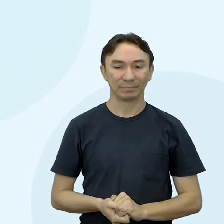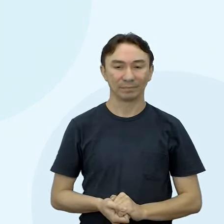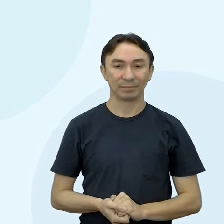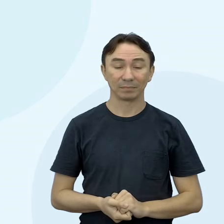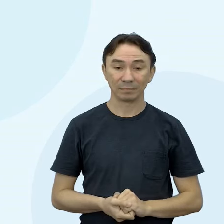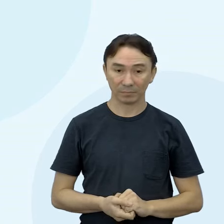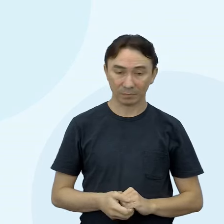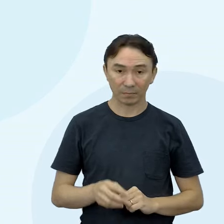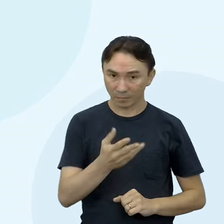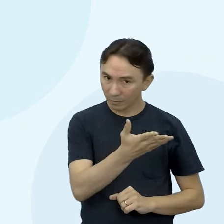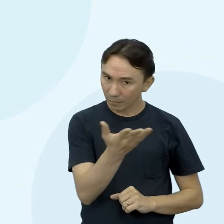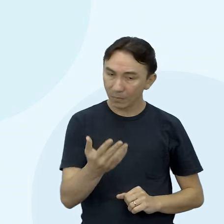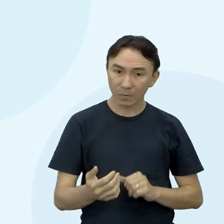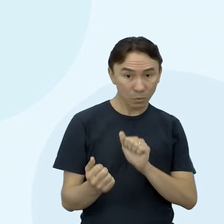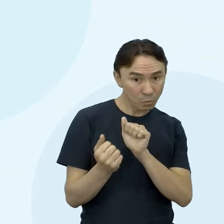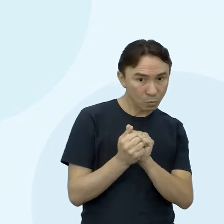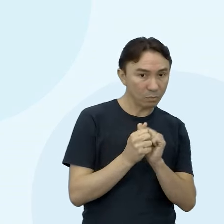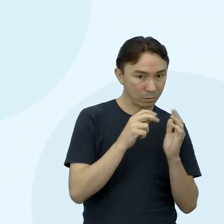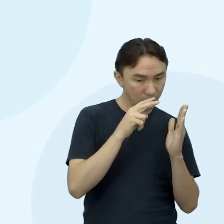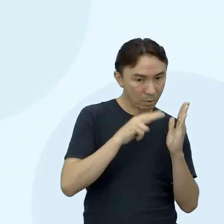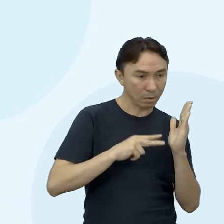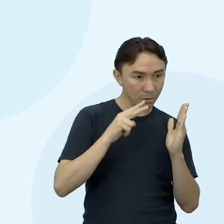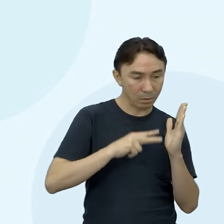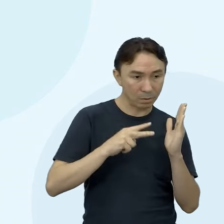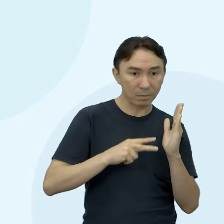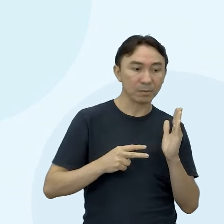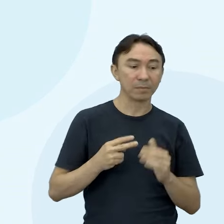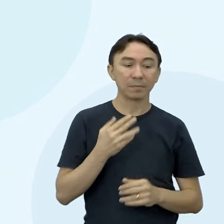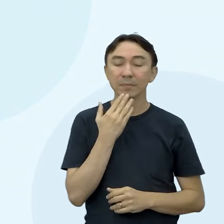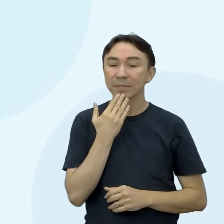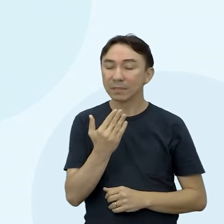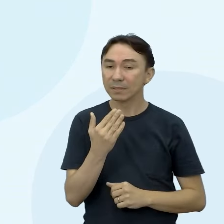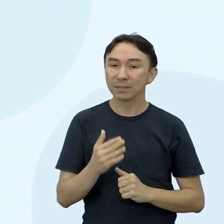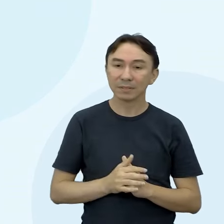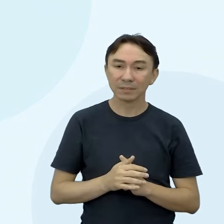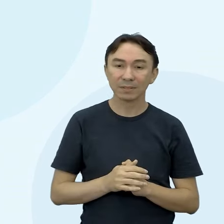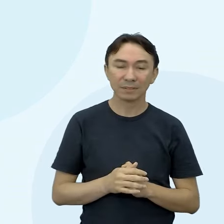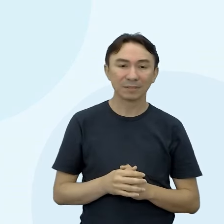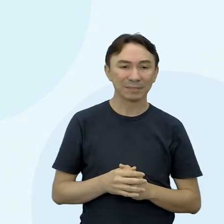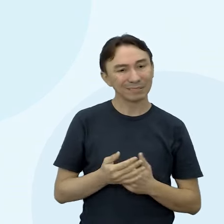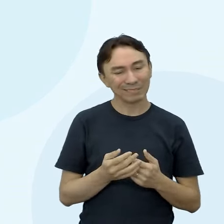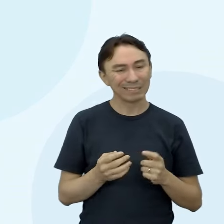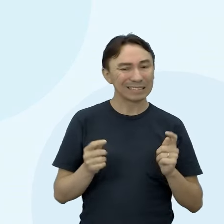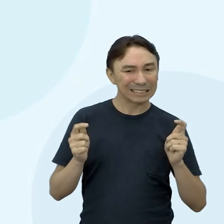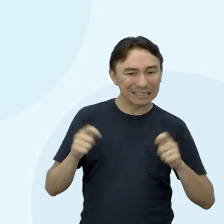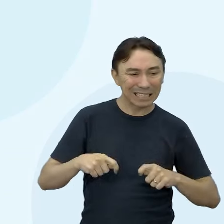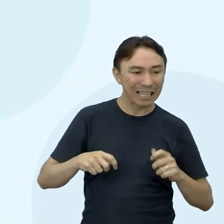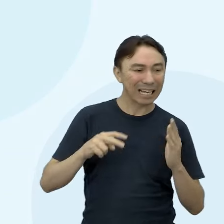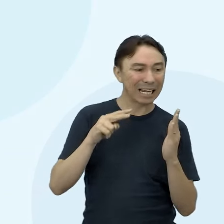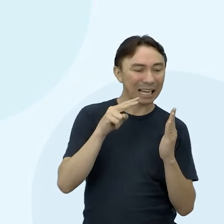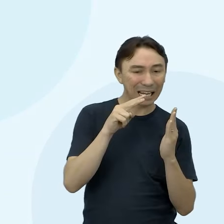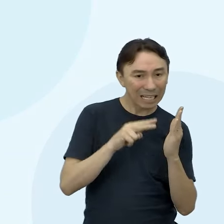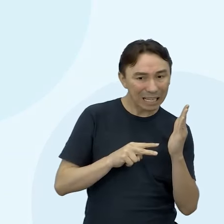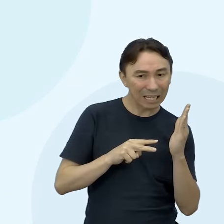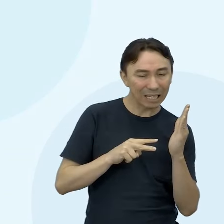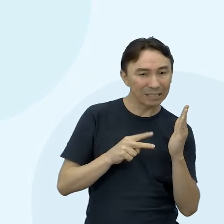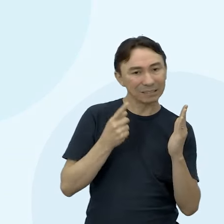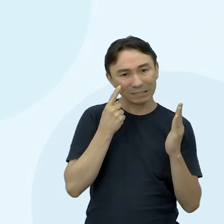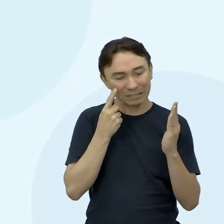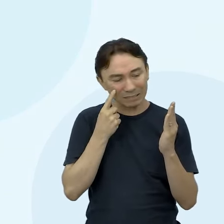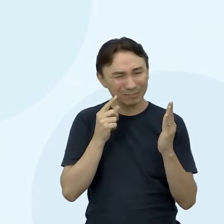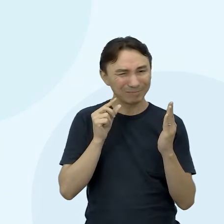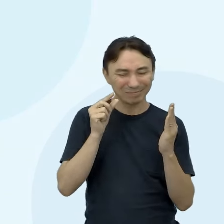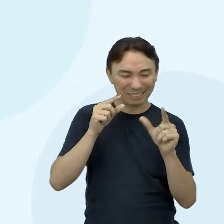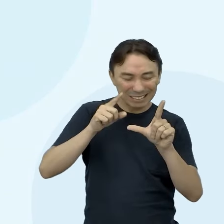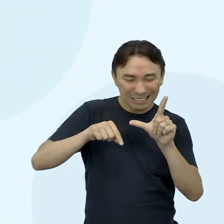para vocês acompanharem a leitura. Eu acho que aqui, não sei se é possível acompanhar pela tela, mas é importante